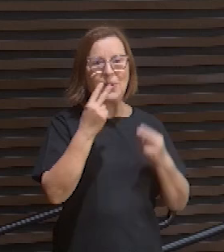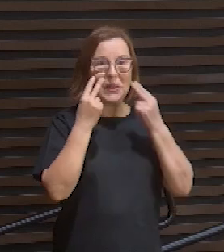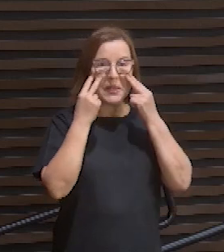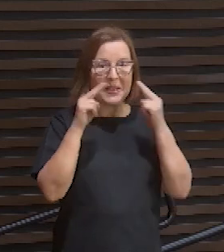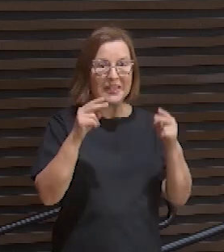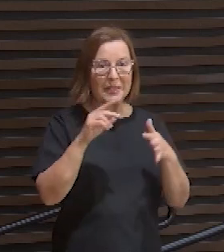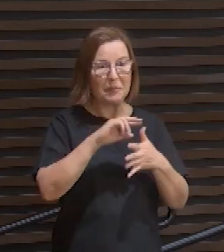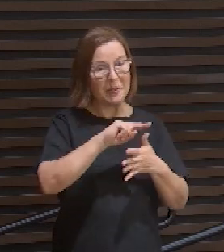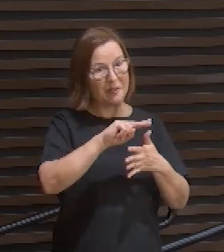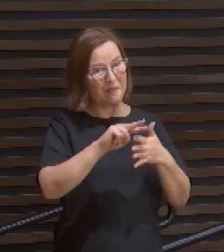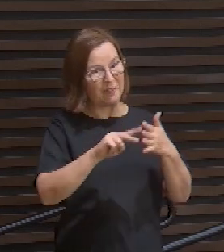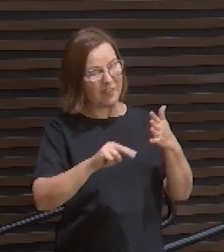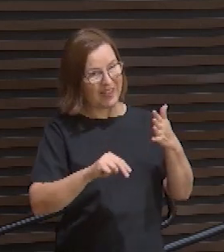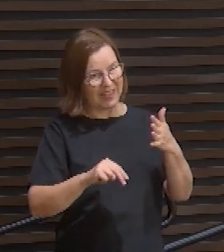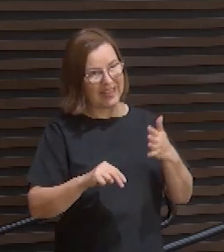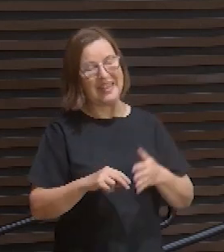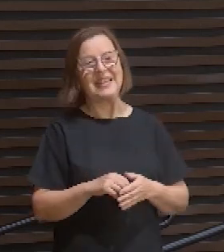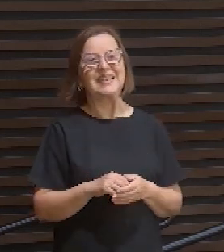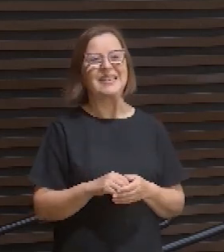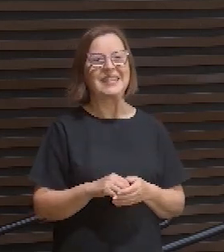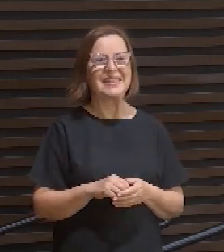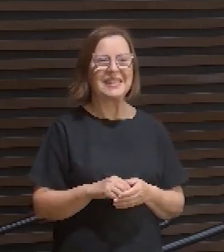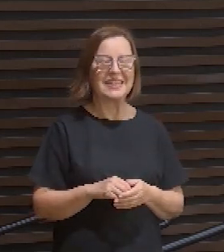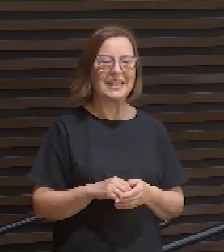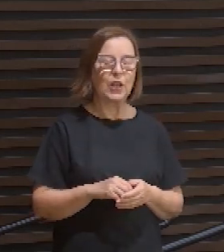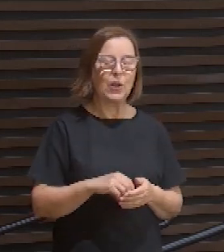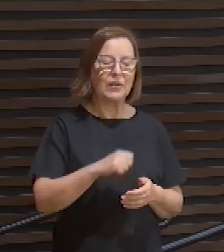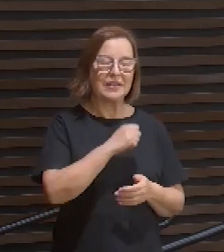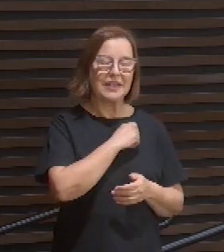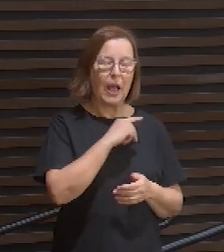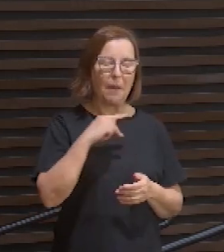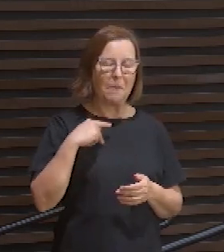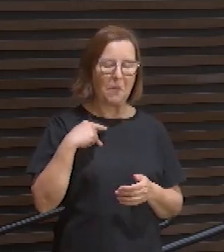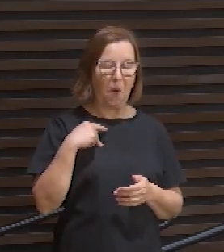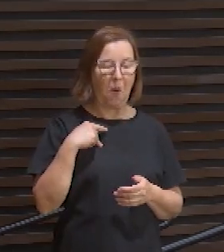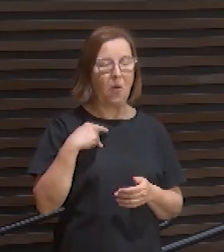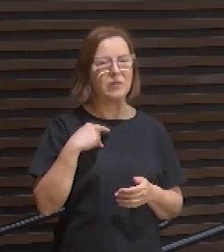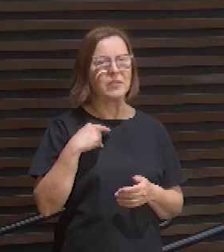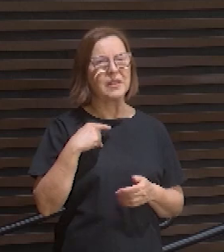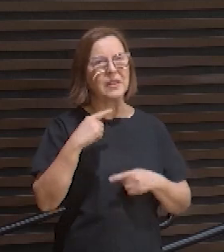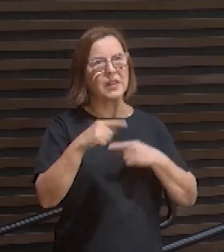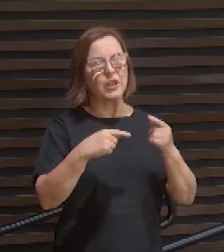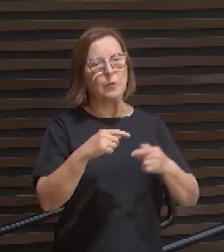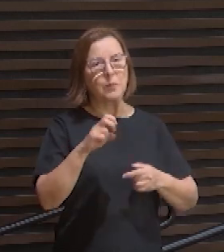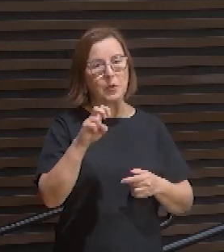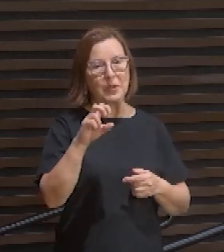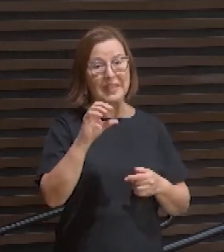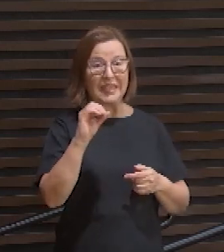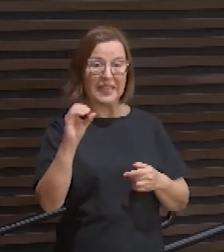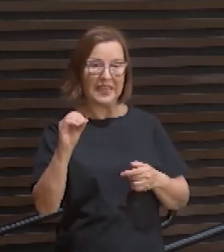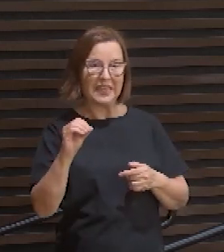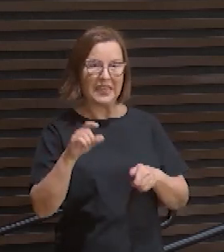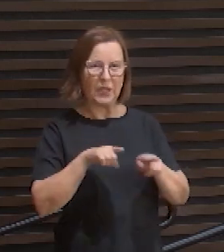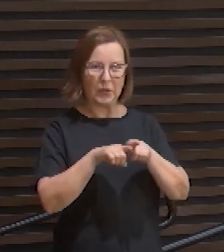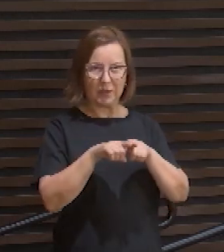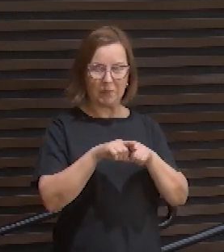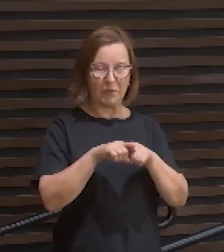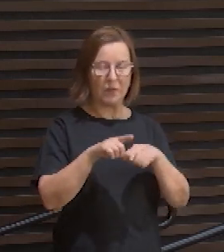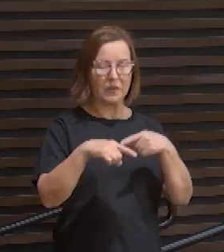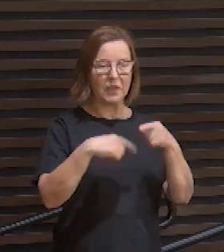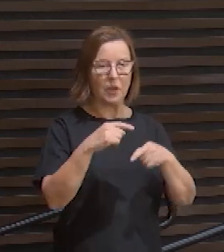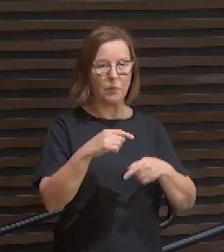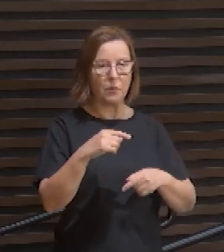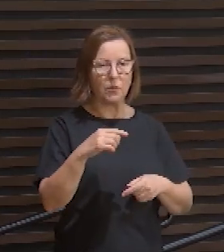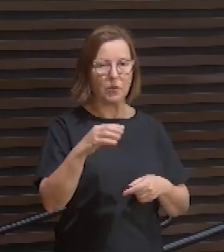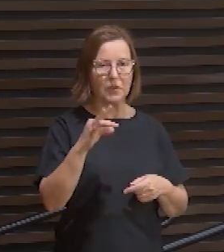oculares da ressurreição de Cristo. Os apóstolos, os 500 irmãos, o Tiago, o meu meio-irmão incrédulo,